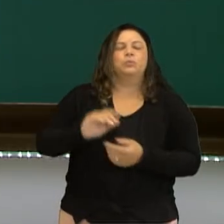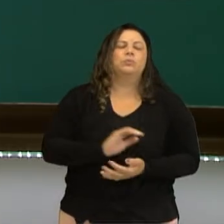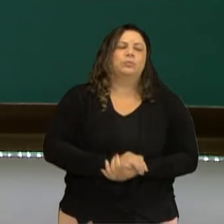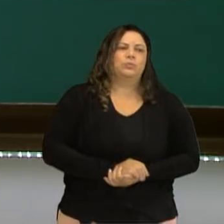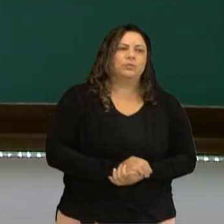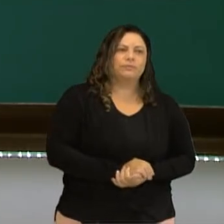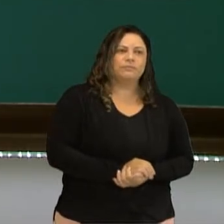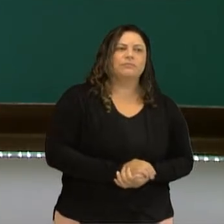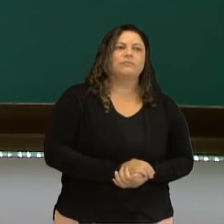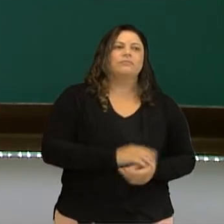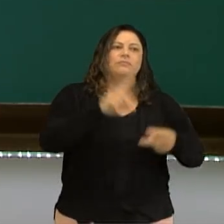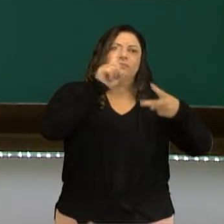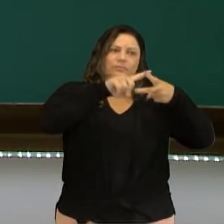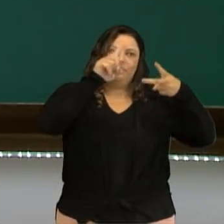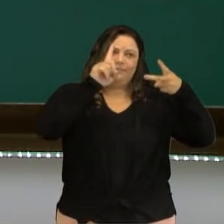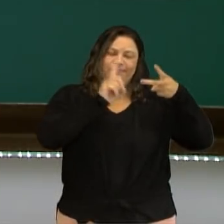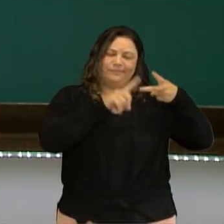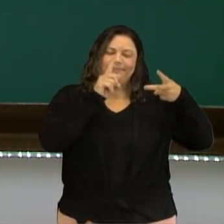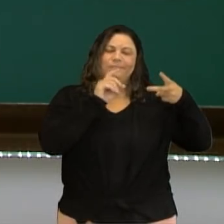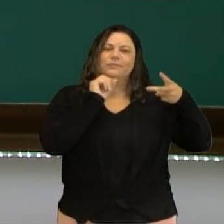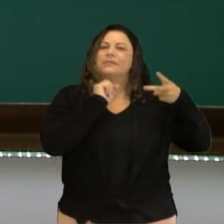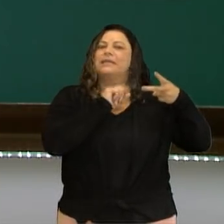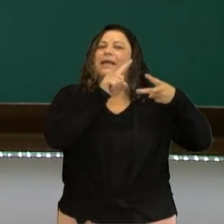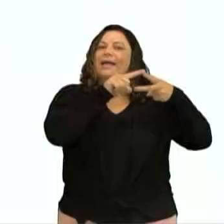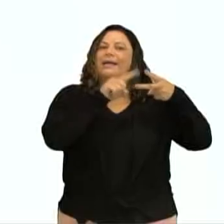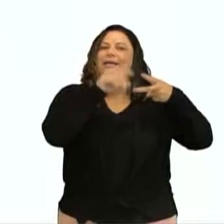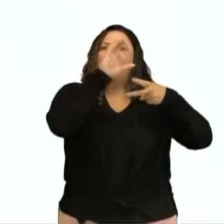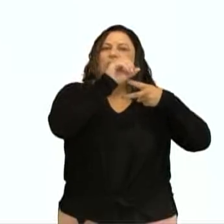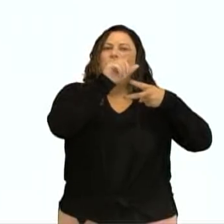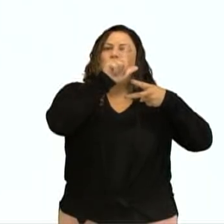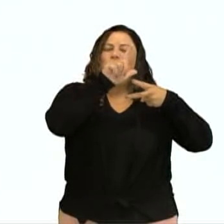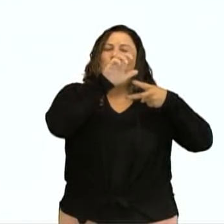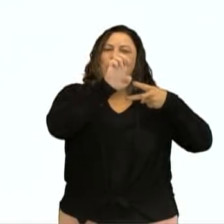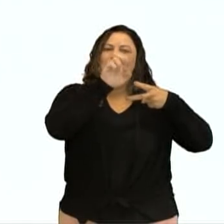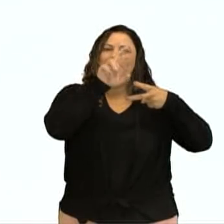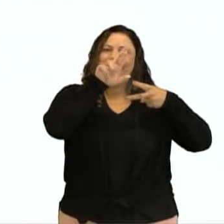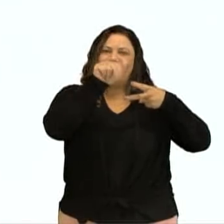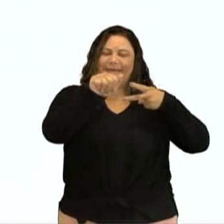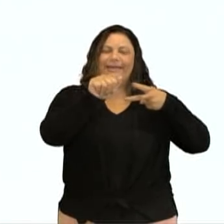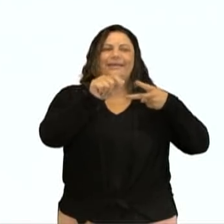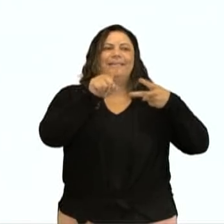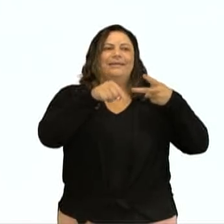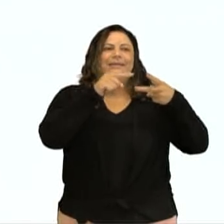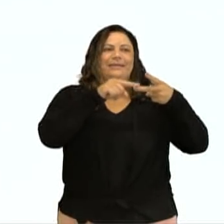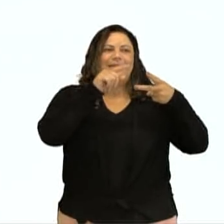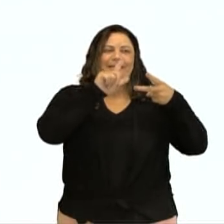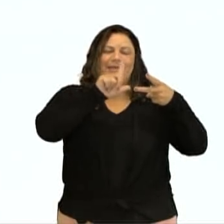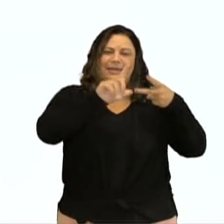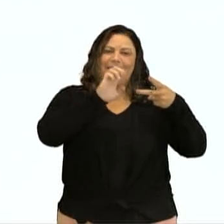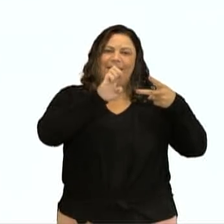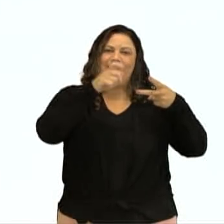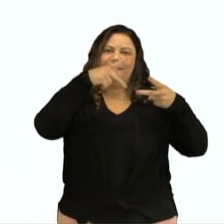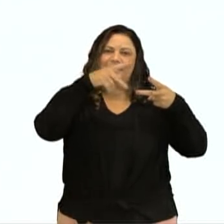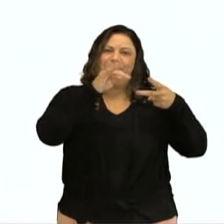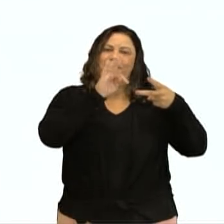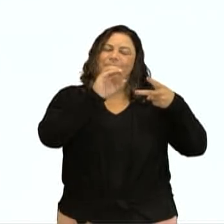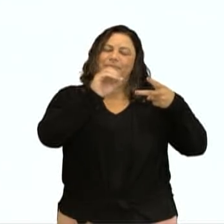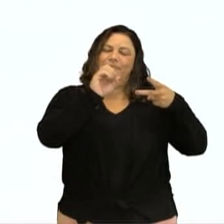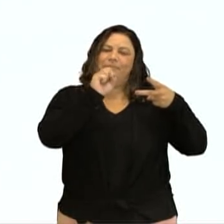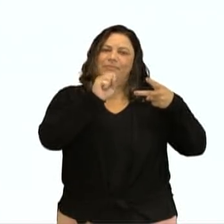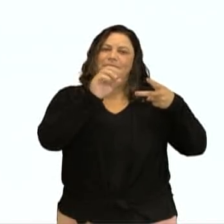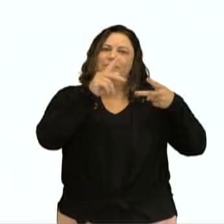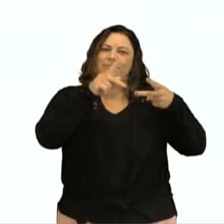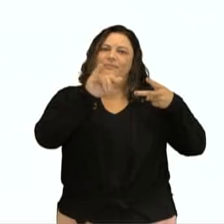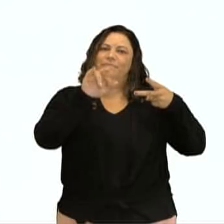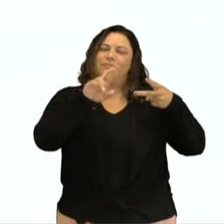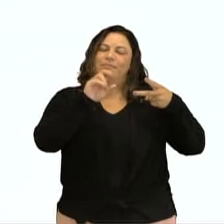doenças bacterianas transmitidas por água e alimentos contaminados. Sobre essas doenças, é correto